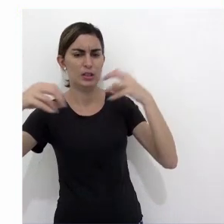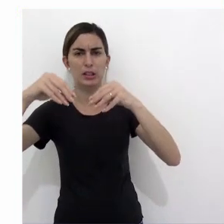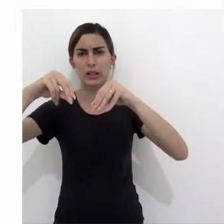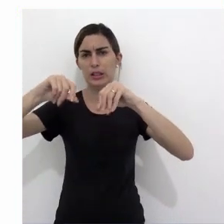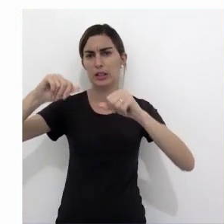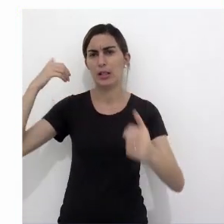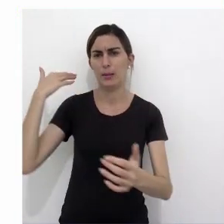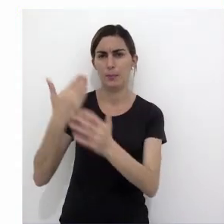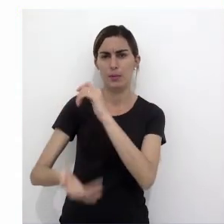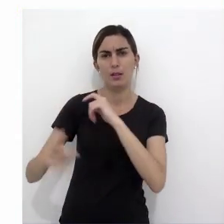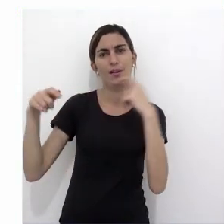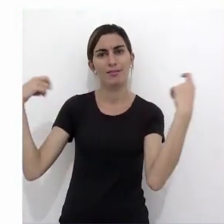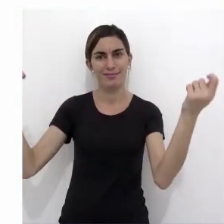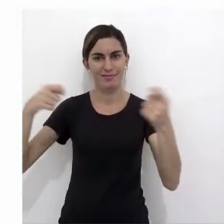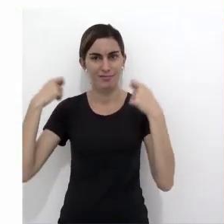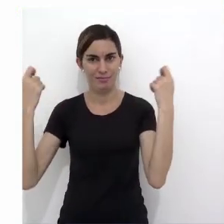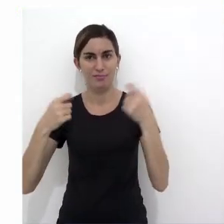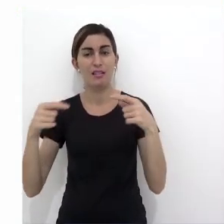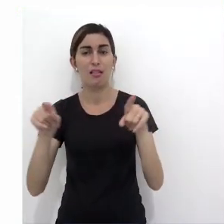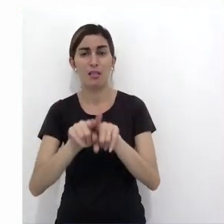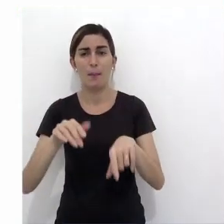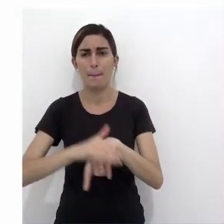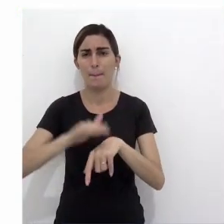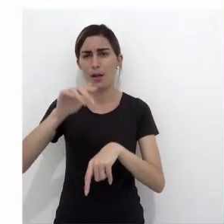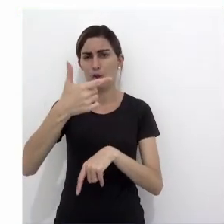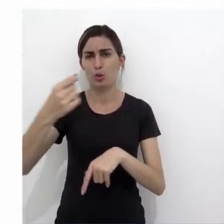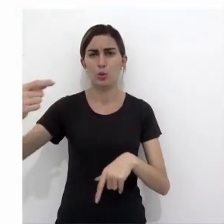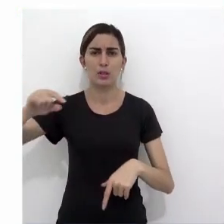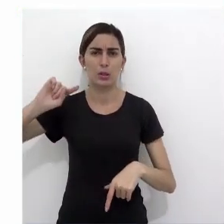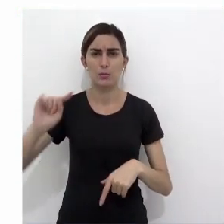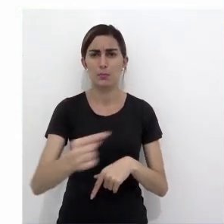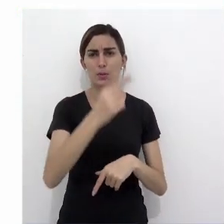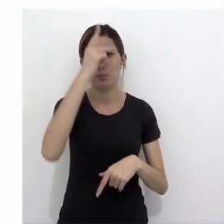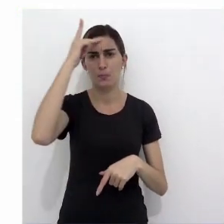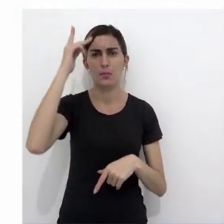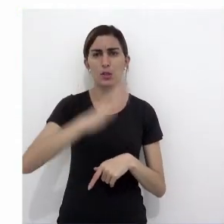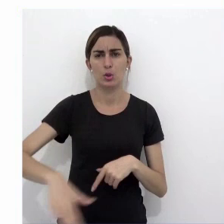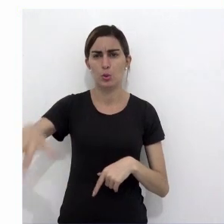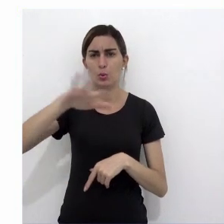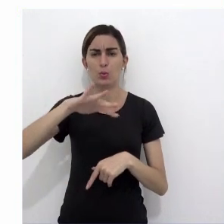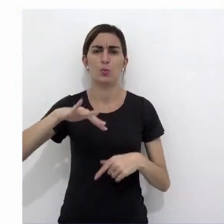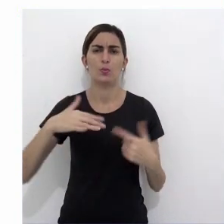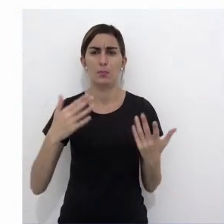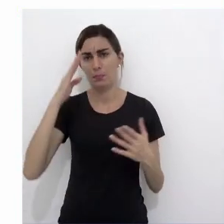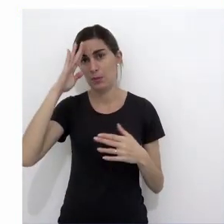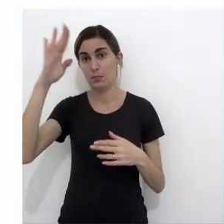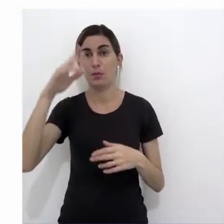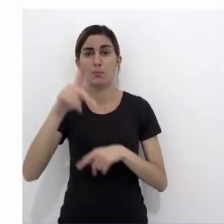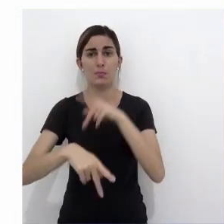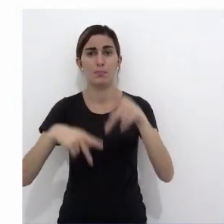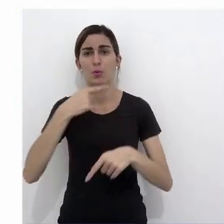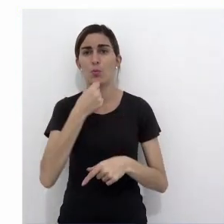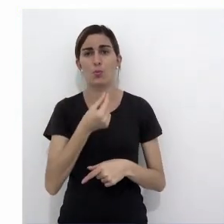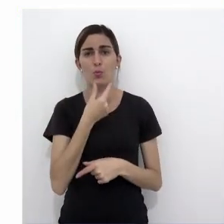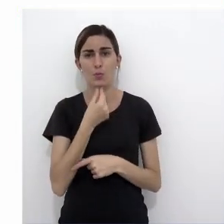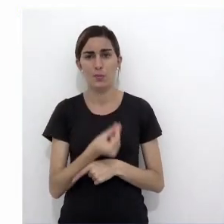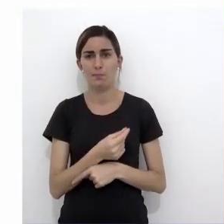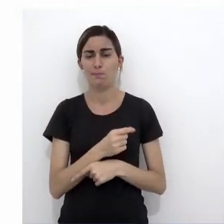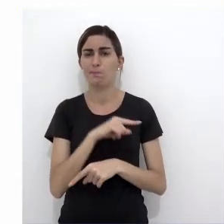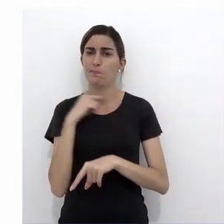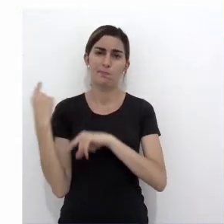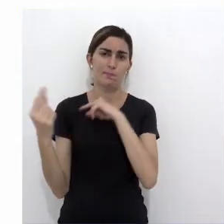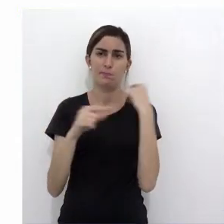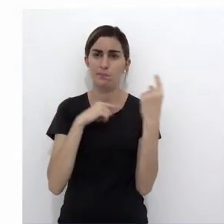para a Argentina, e mais de 200 mil pessoas, principalmente a população masculina do